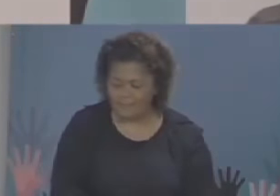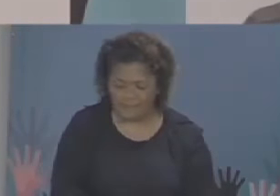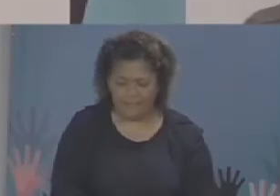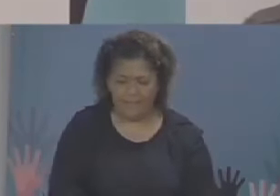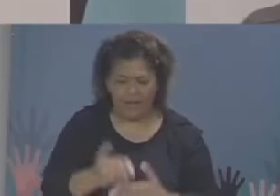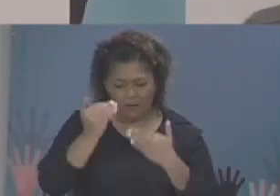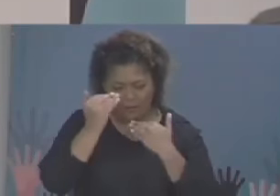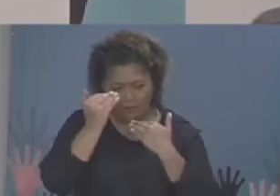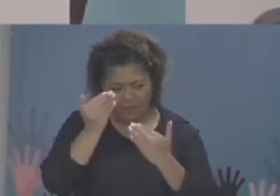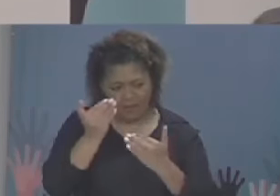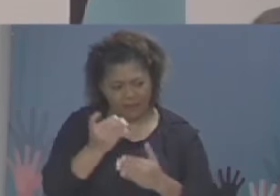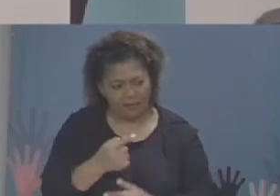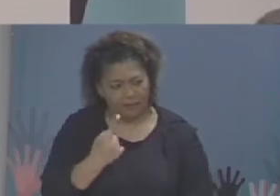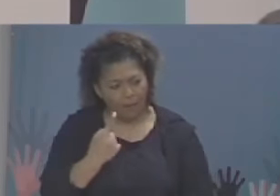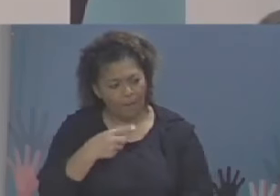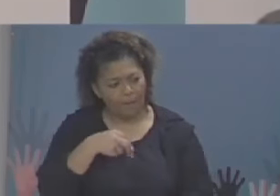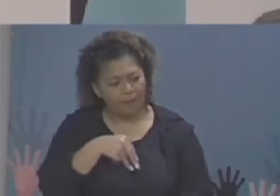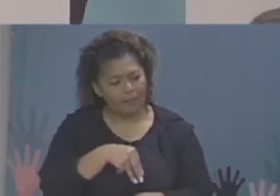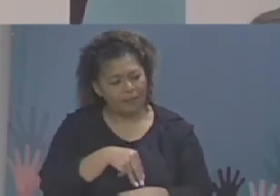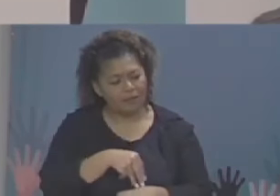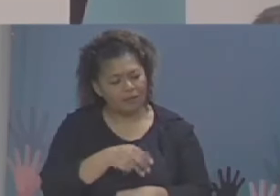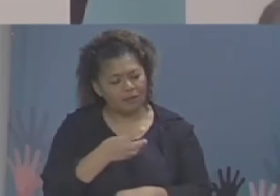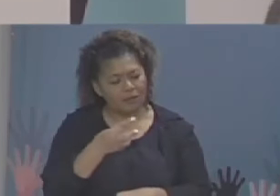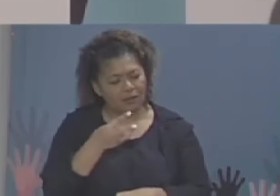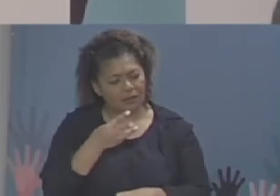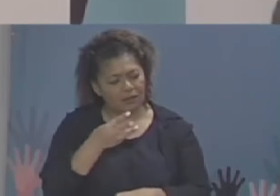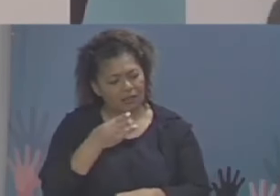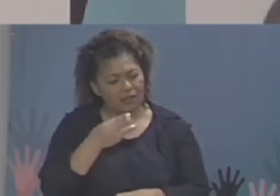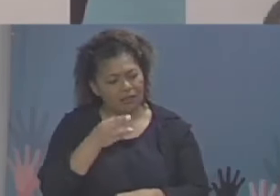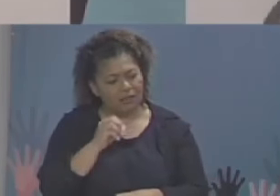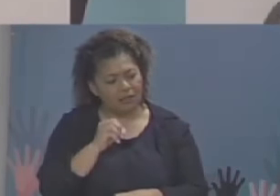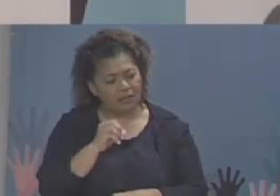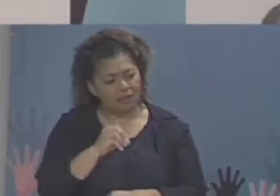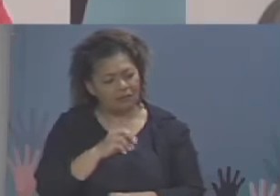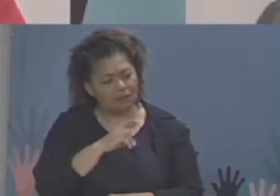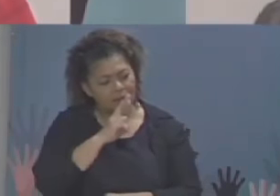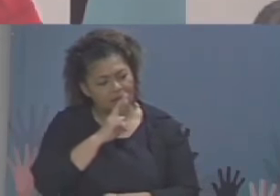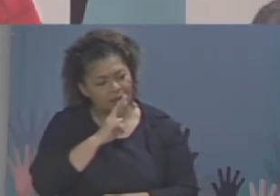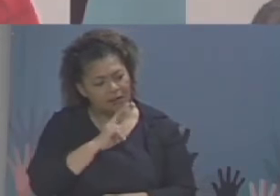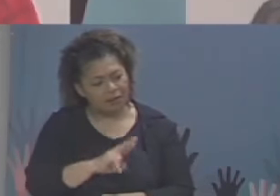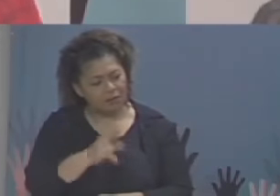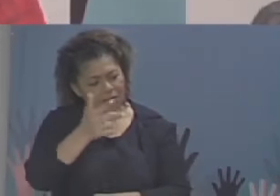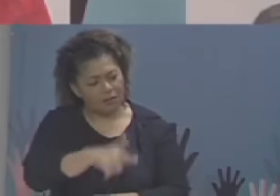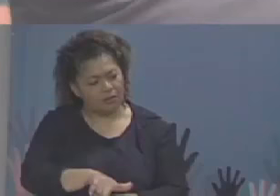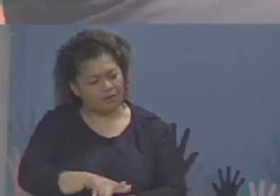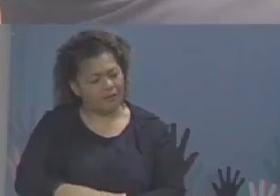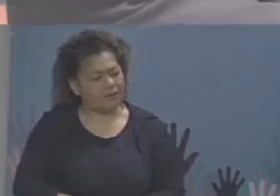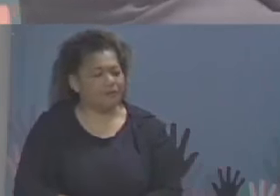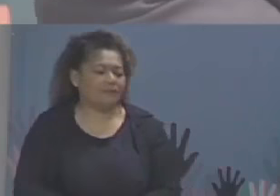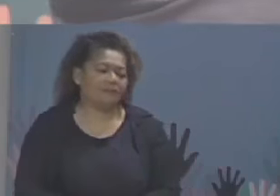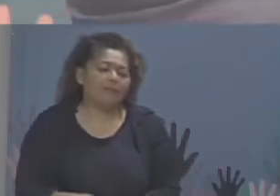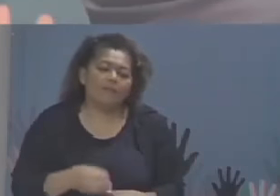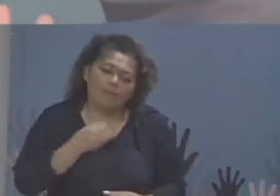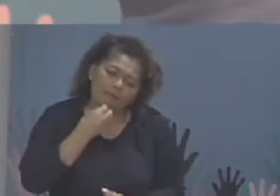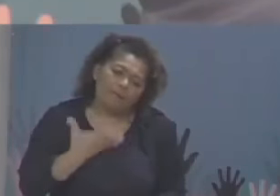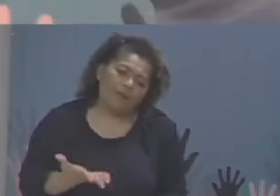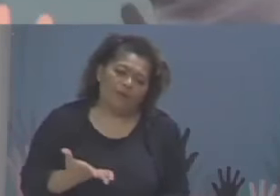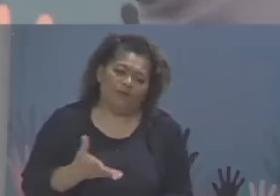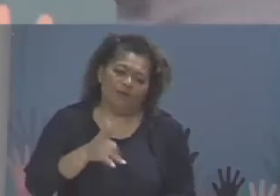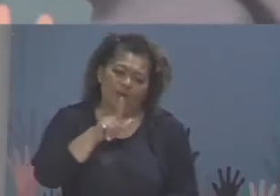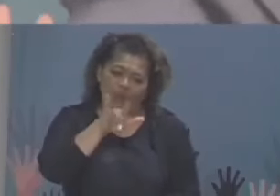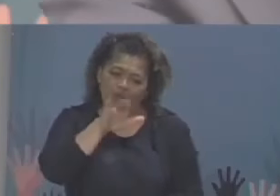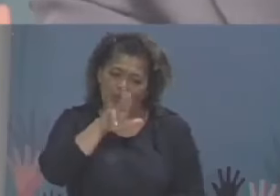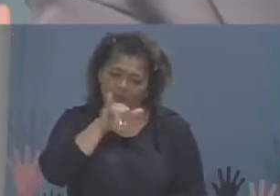Obrigado, candidato. 1 minuto e 30 para a sua réplica. Bom, Luiz, então eu